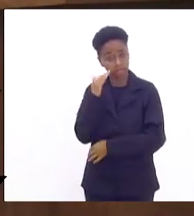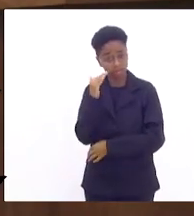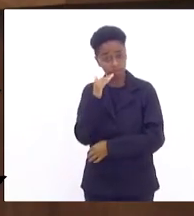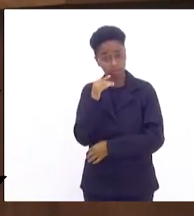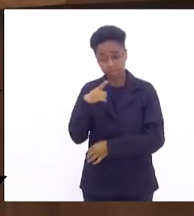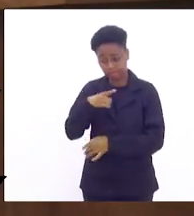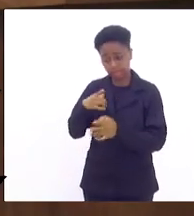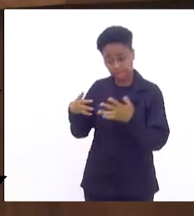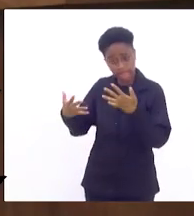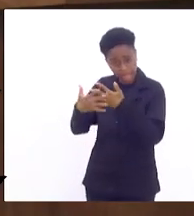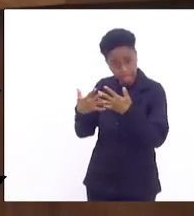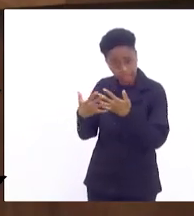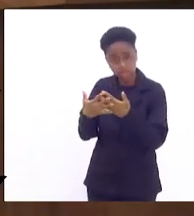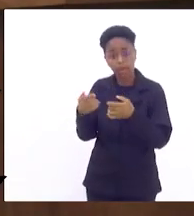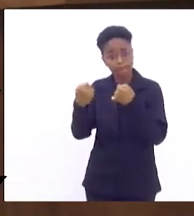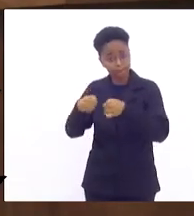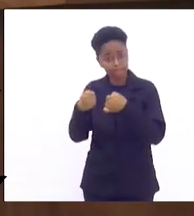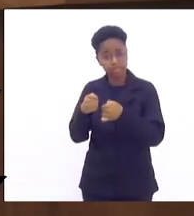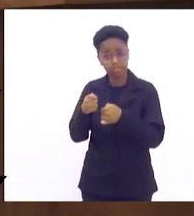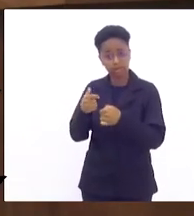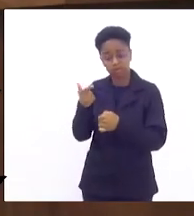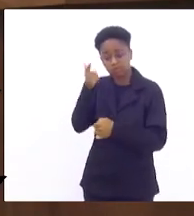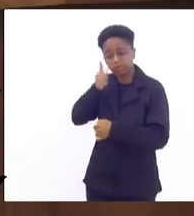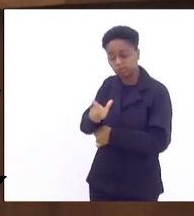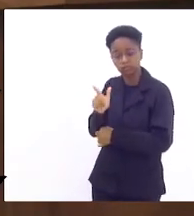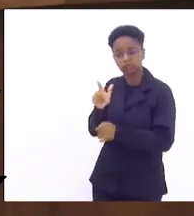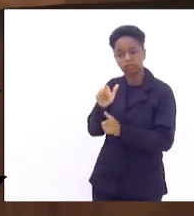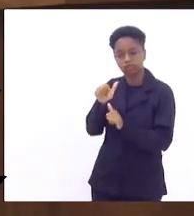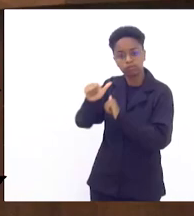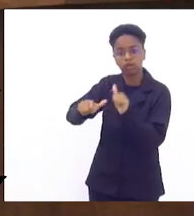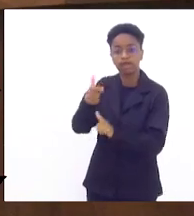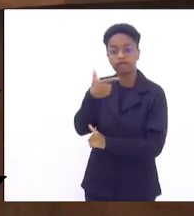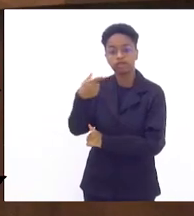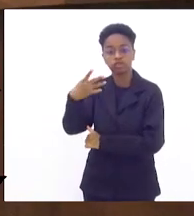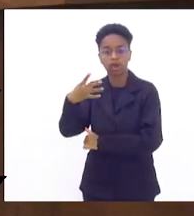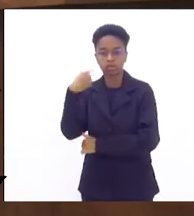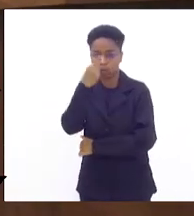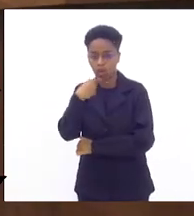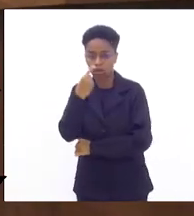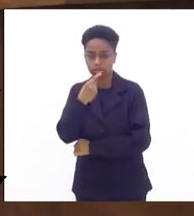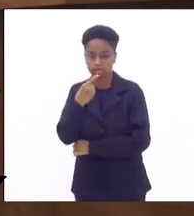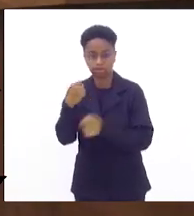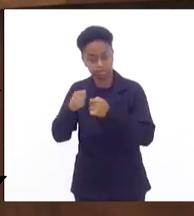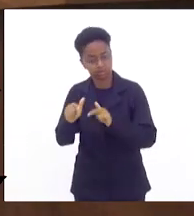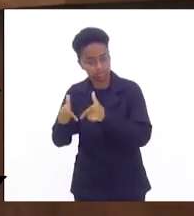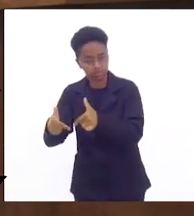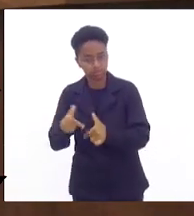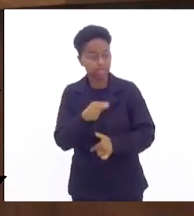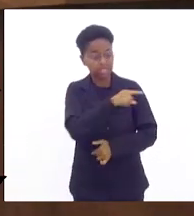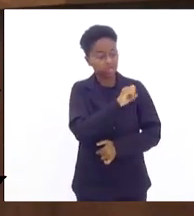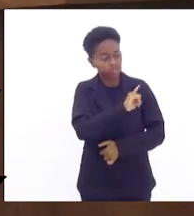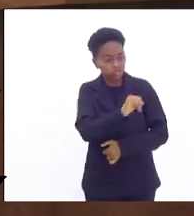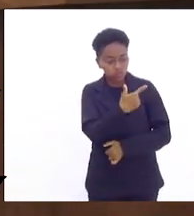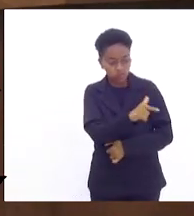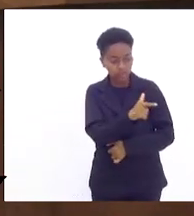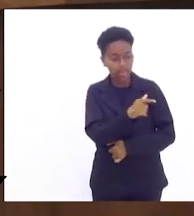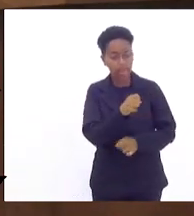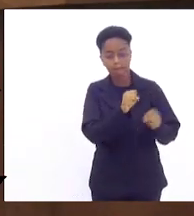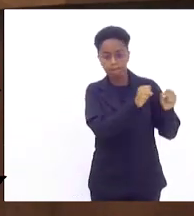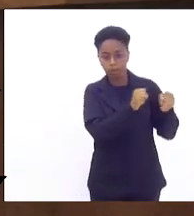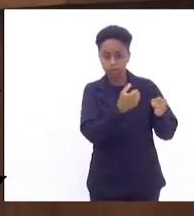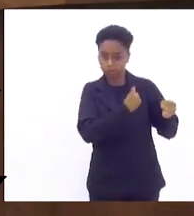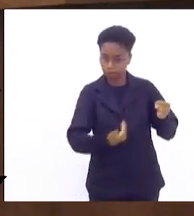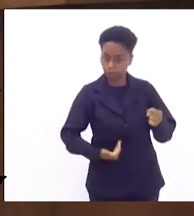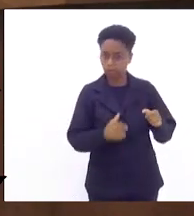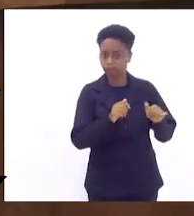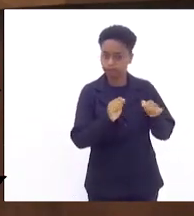tem rede, tem que restabelecer em 24 horas o serviço. Onde não tem rede, poder público tem que atuar. Depois nós reformamos essa